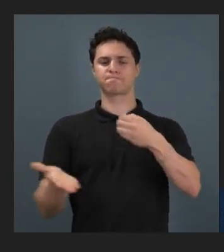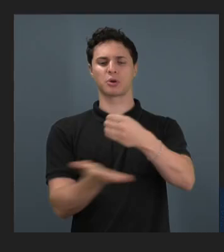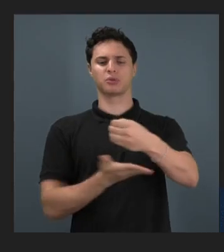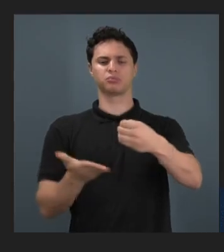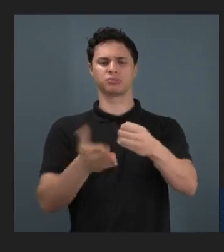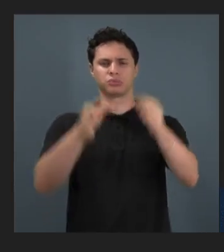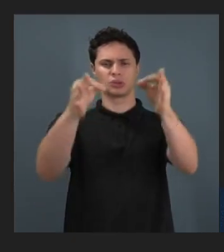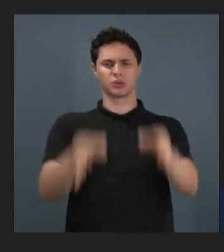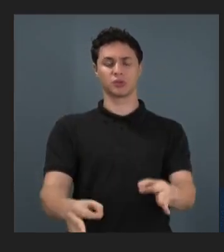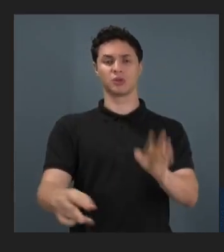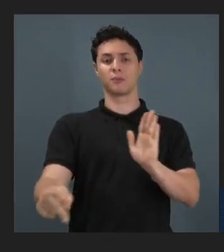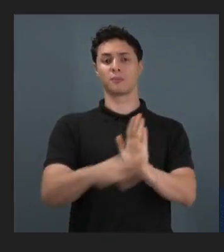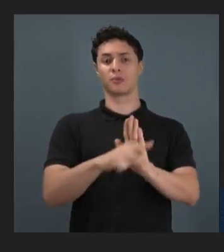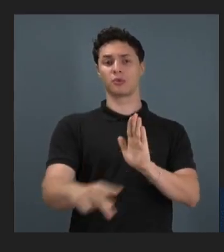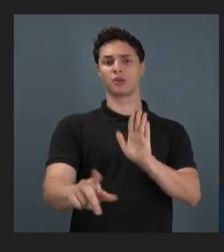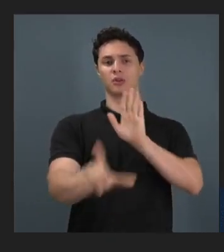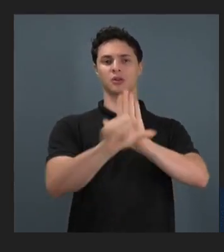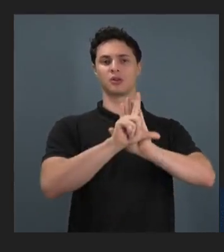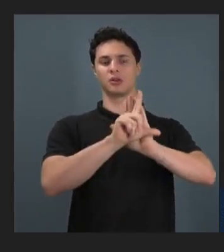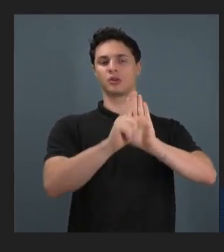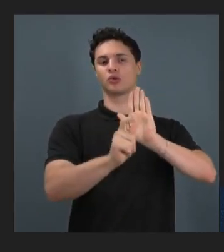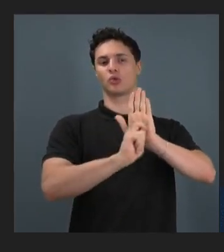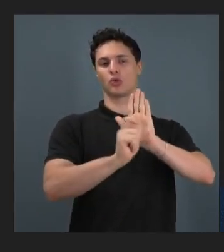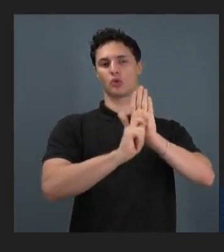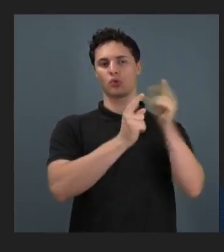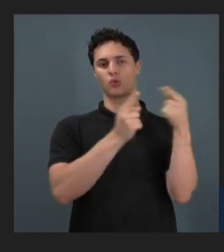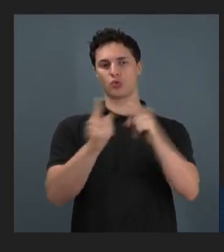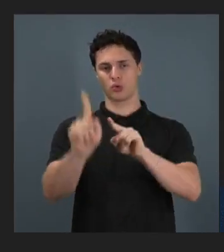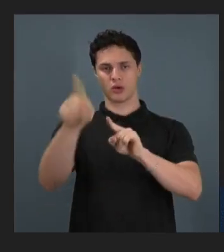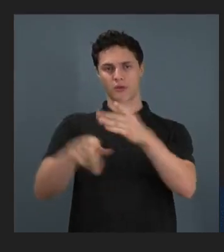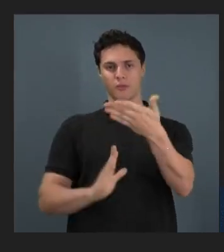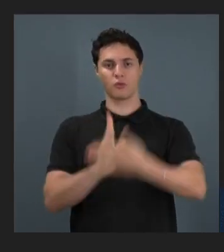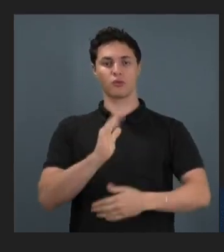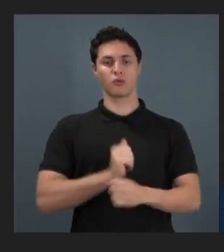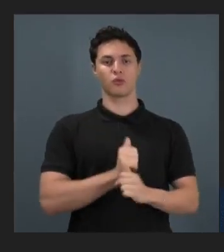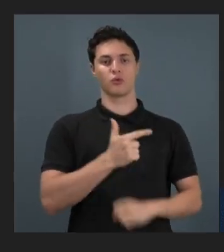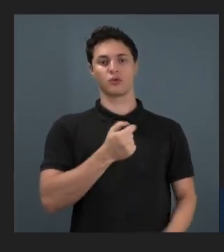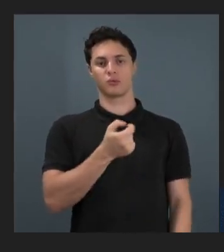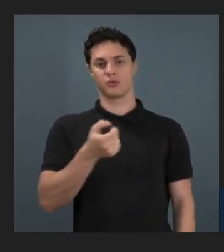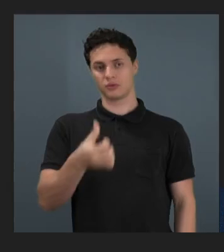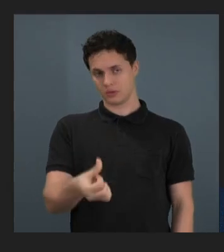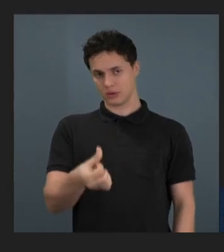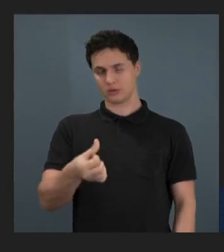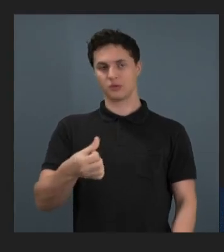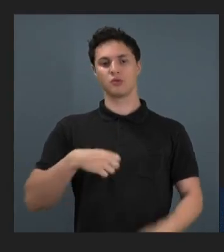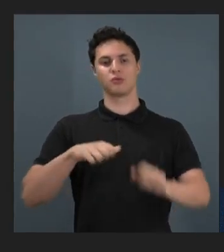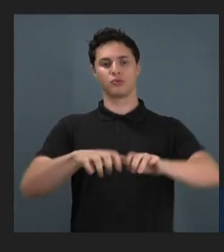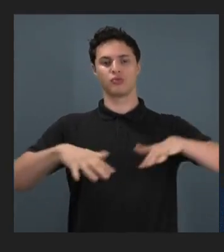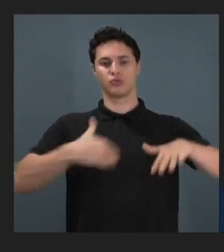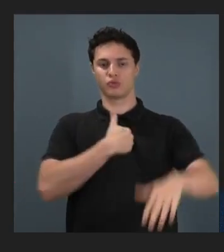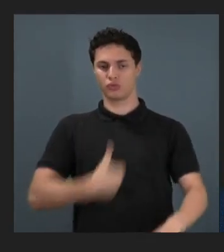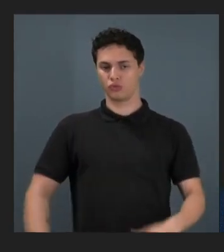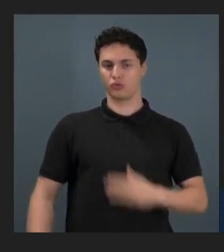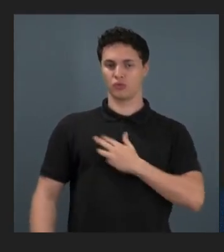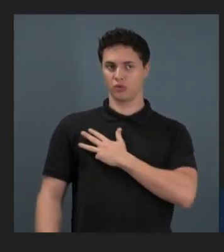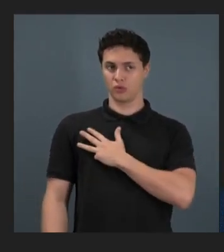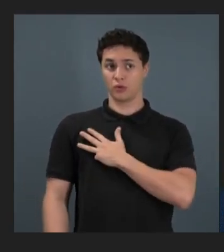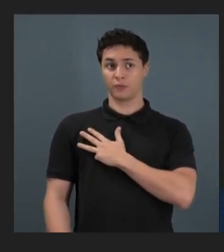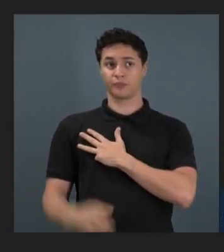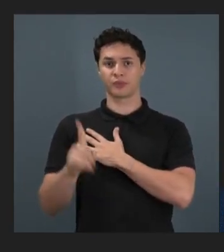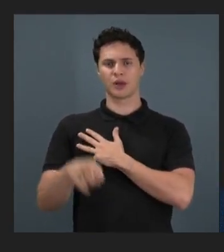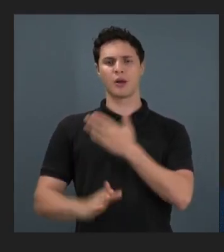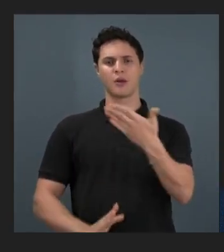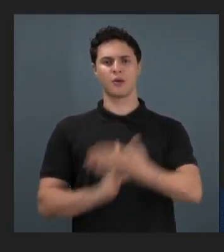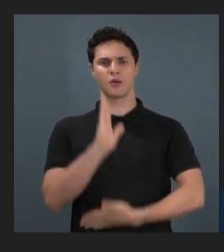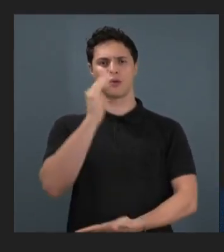o pulmão da lei sobre drogas, aprovada em 2006 em pleno governo Lula e ratificada